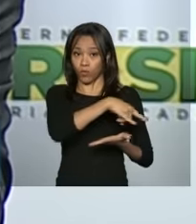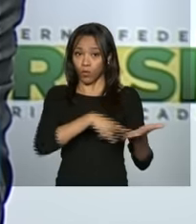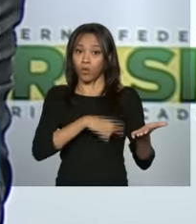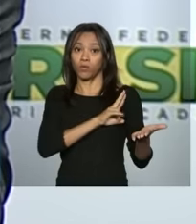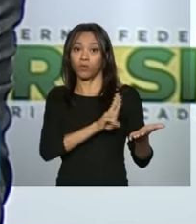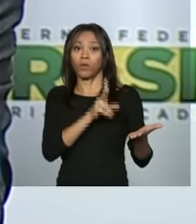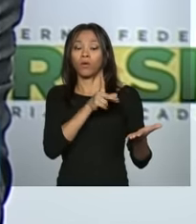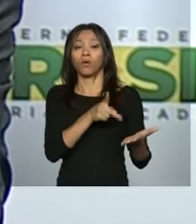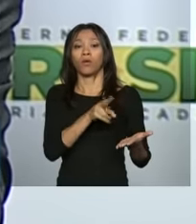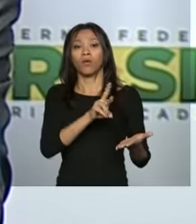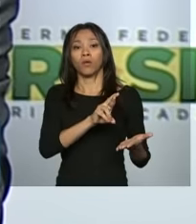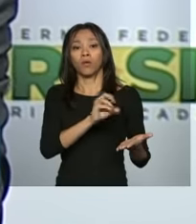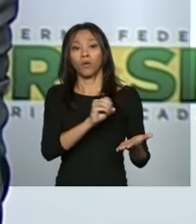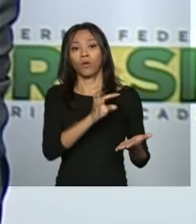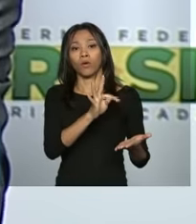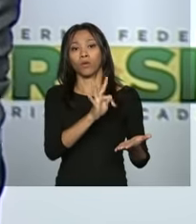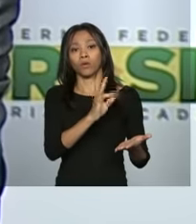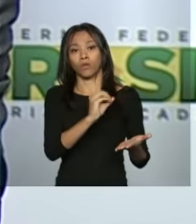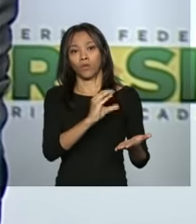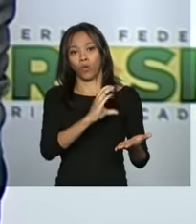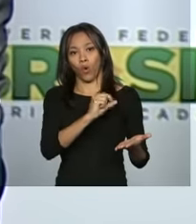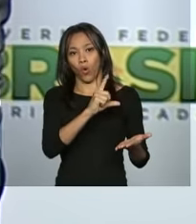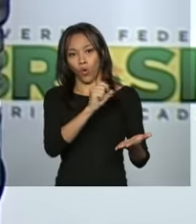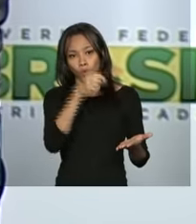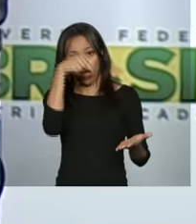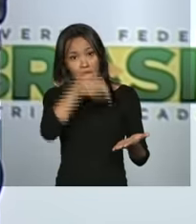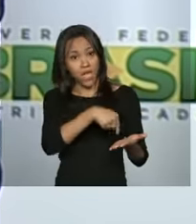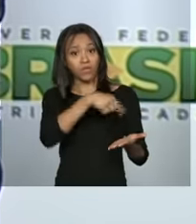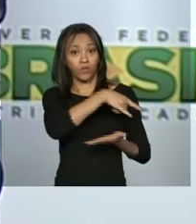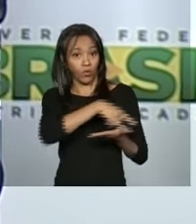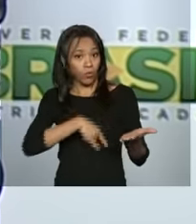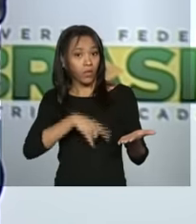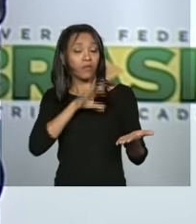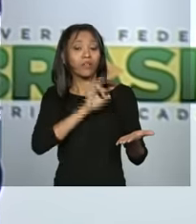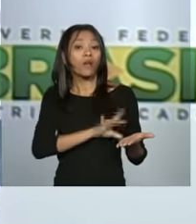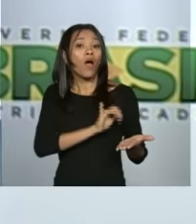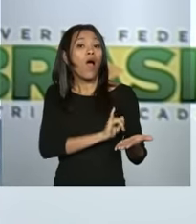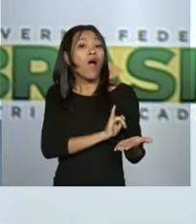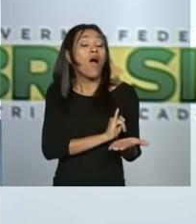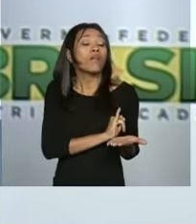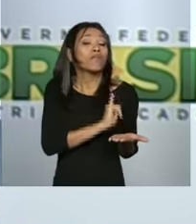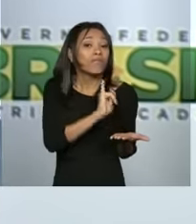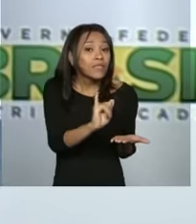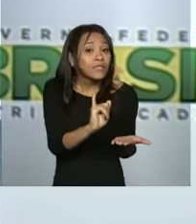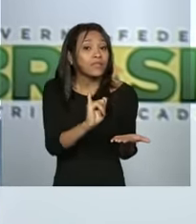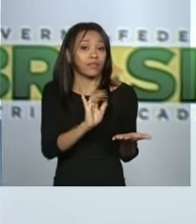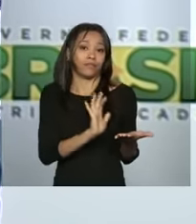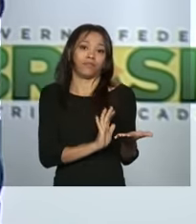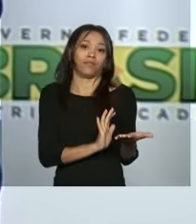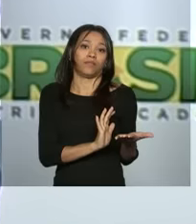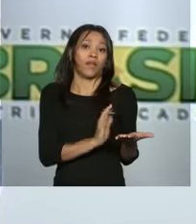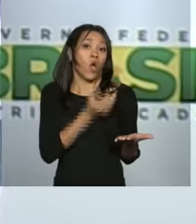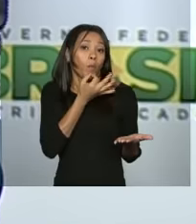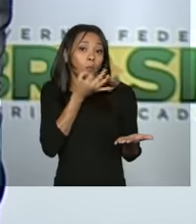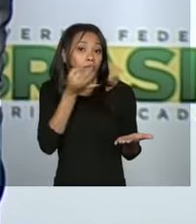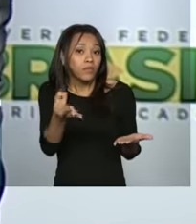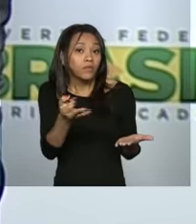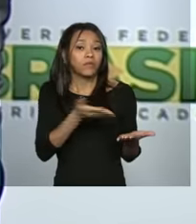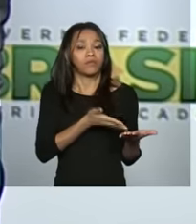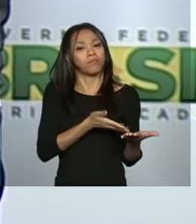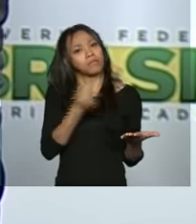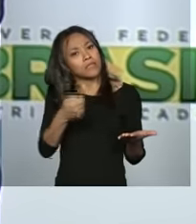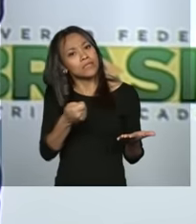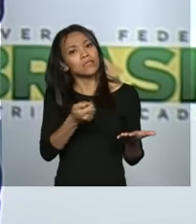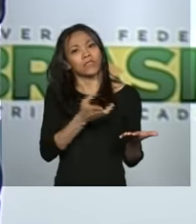pro dmi certo porque quando o protocolo o protocolo fica indicativo você deve se sugere que seja